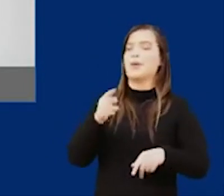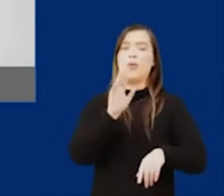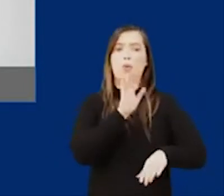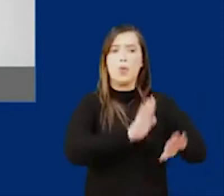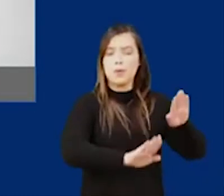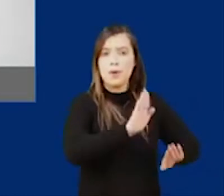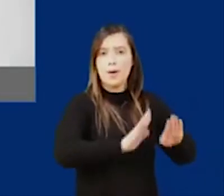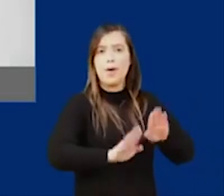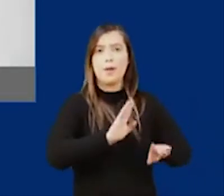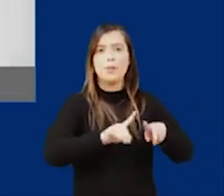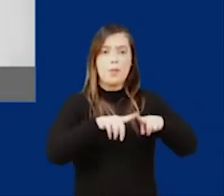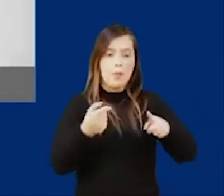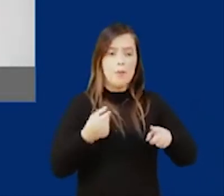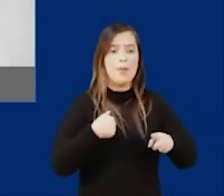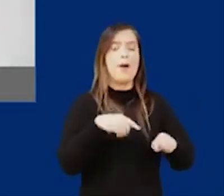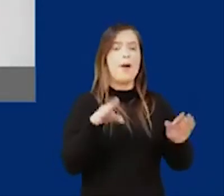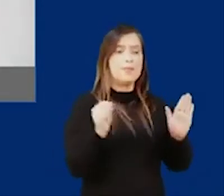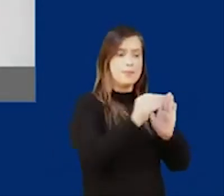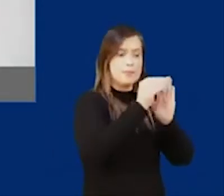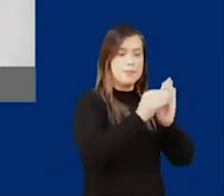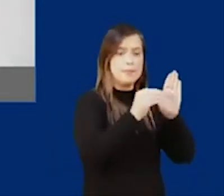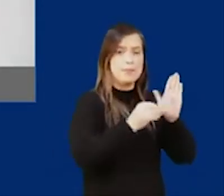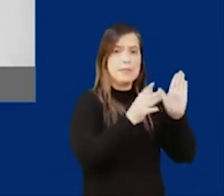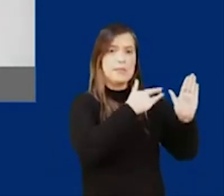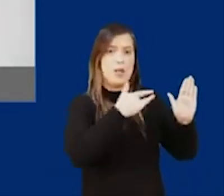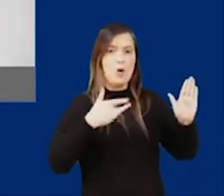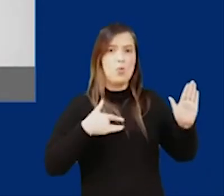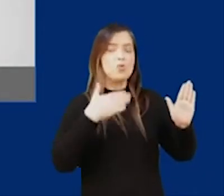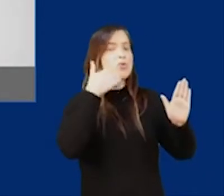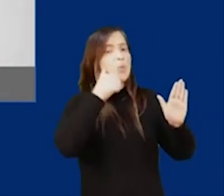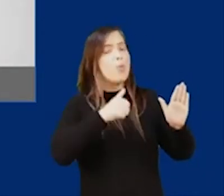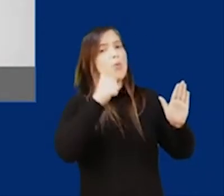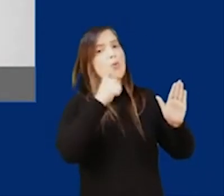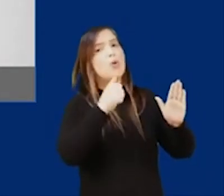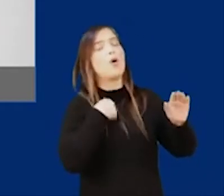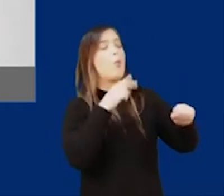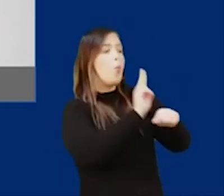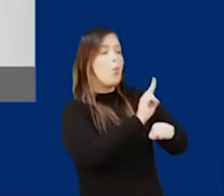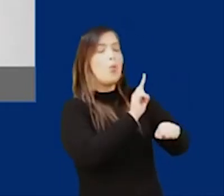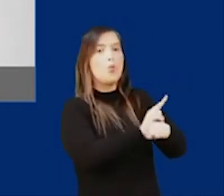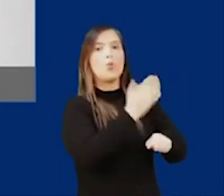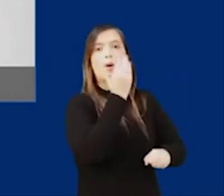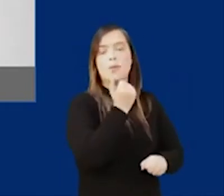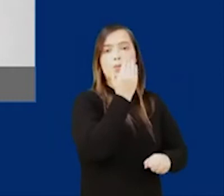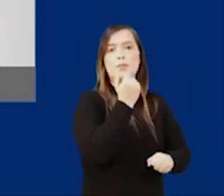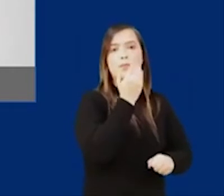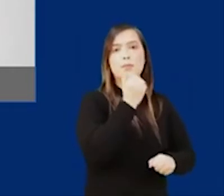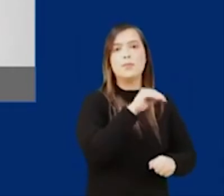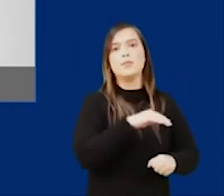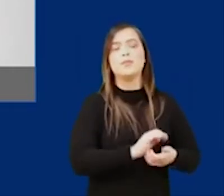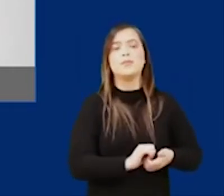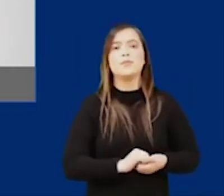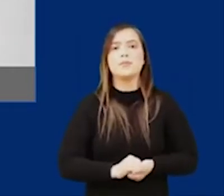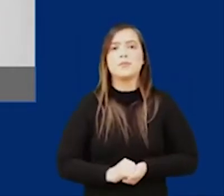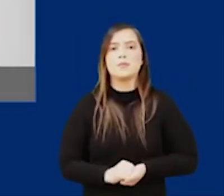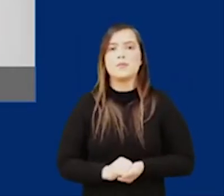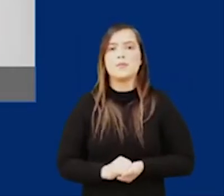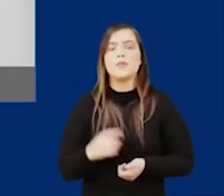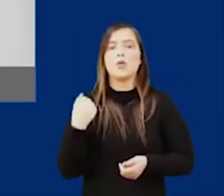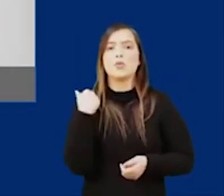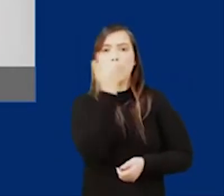importância dessa alimentação como saúde da mulher, né? E o trabalho que a gente faz com gestantes. Então, nós estamos